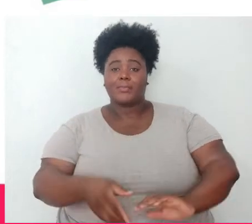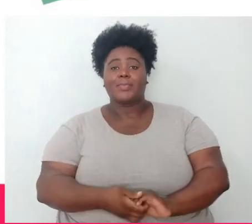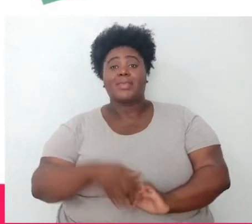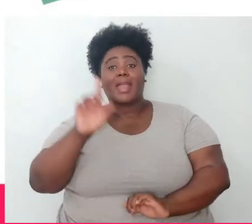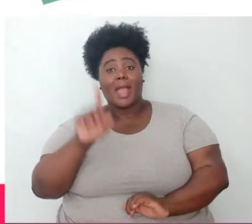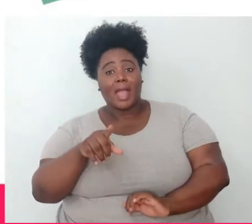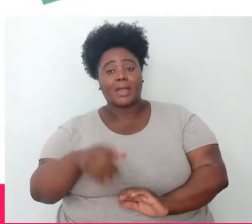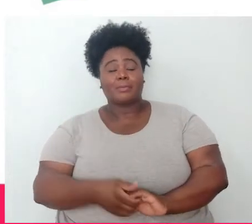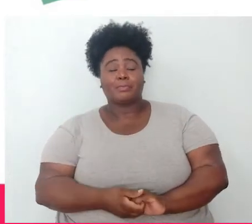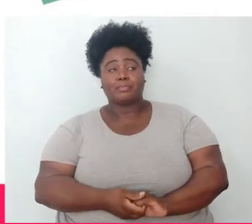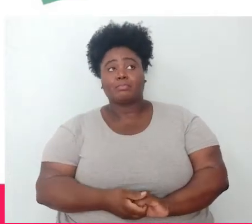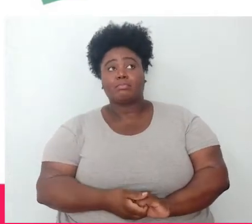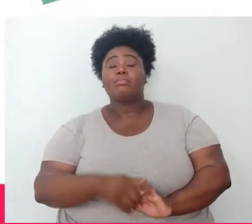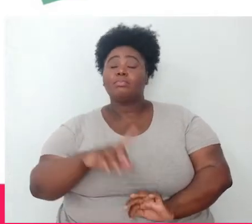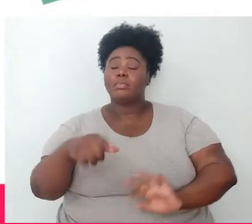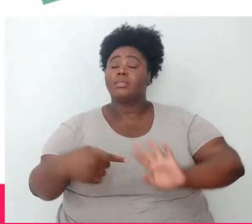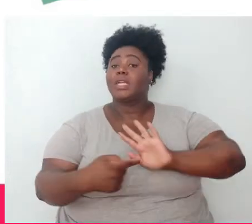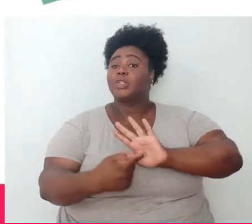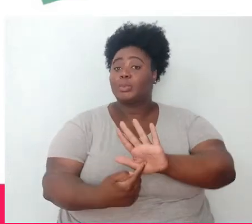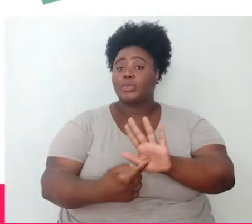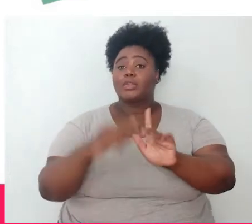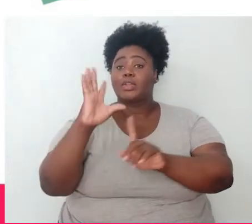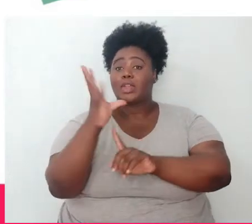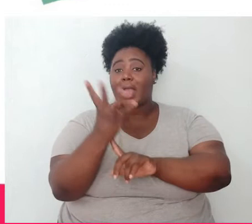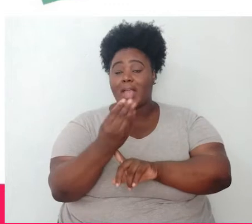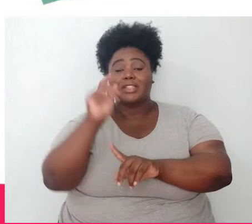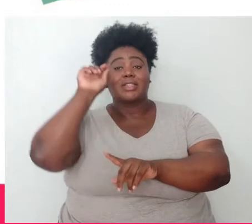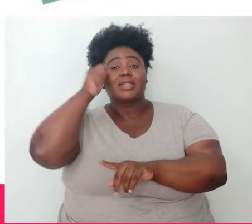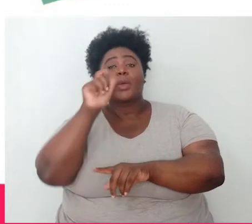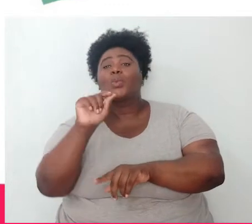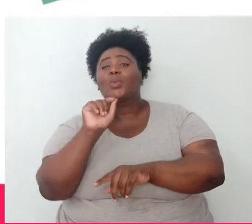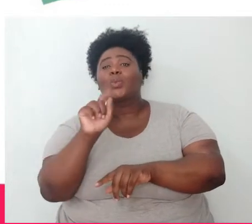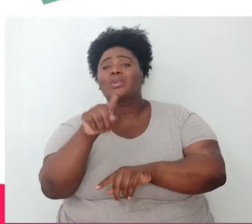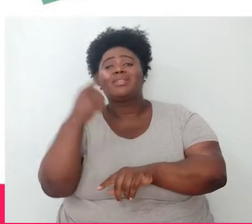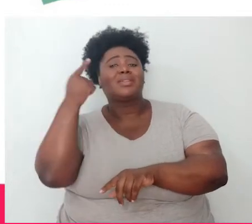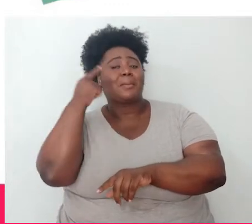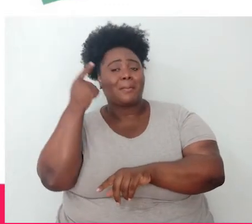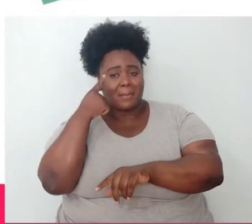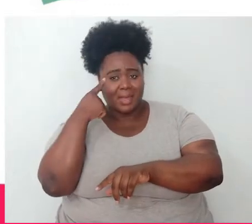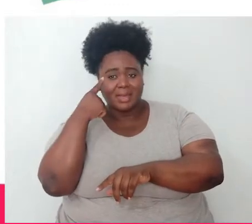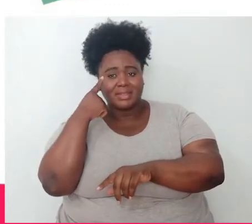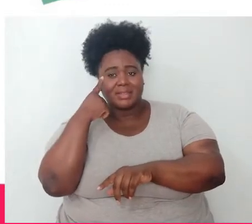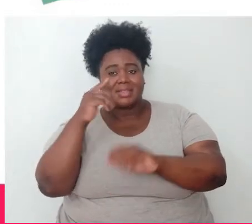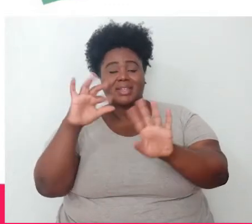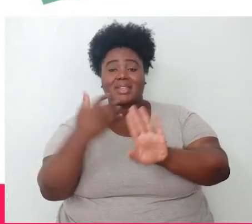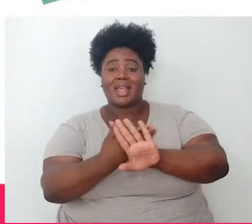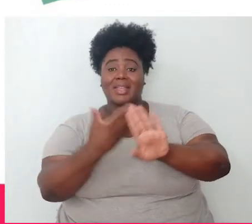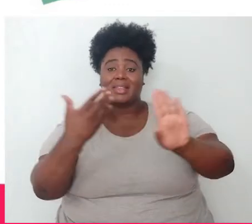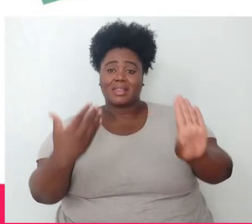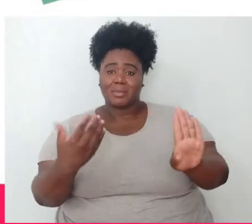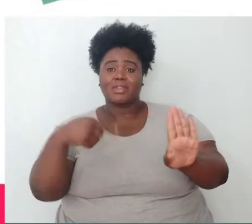é a exposição de arte negra, né? O que você pensa dessa separação?